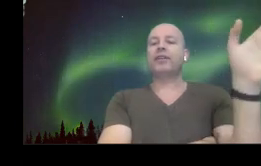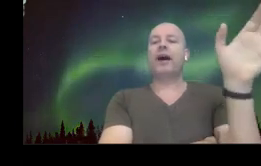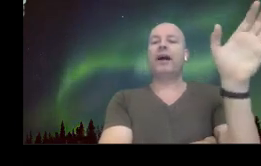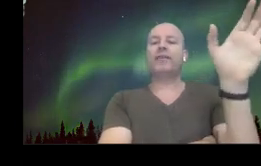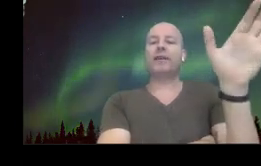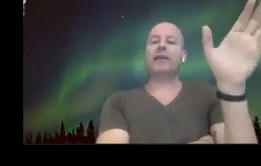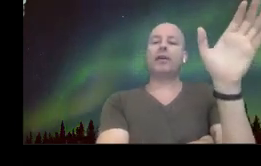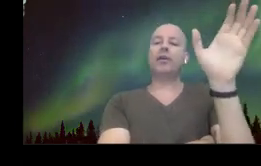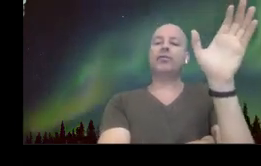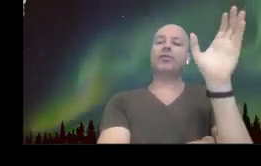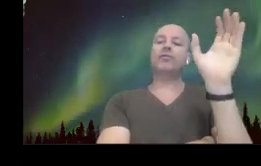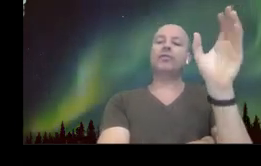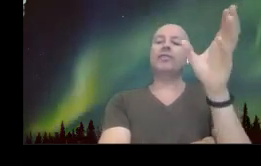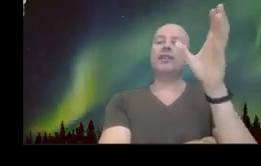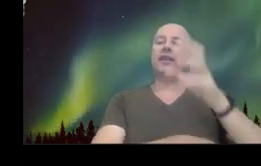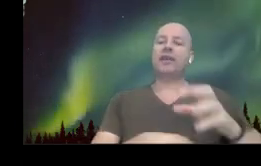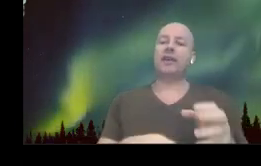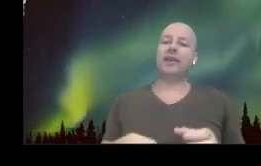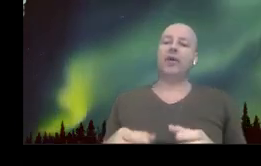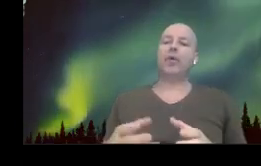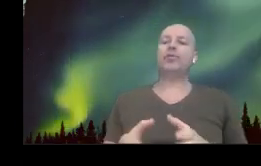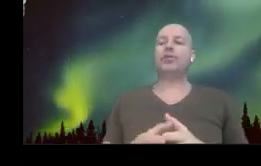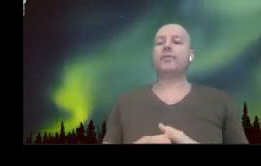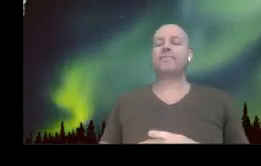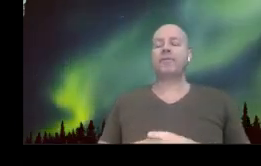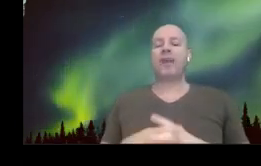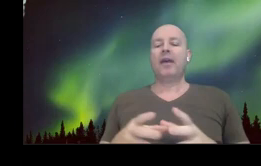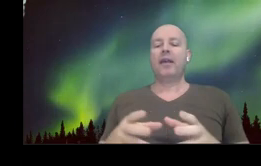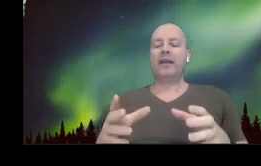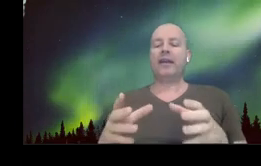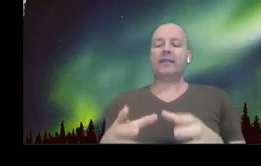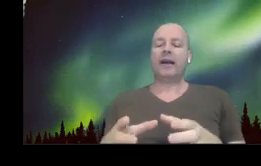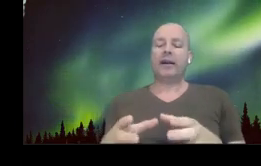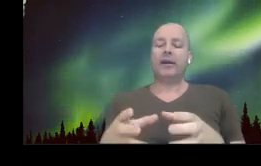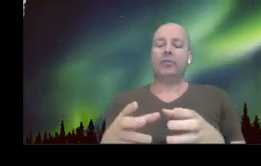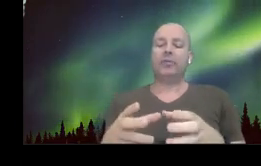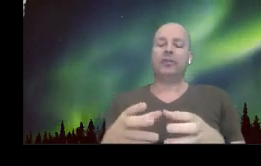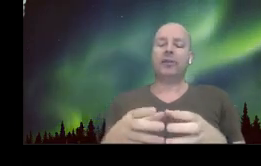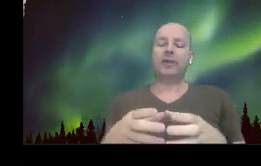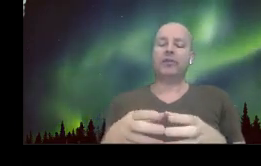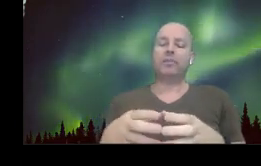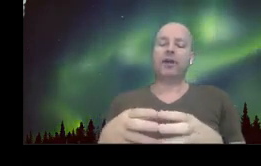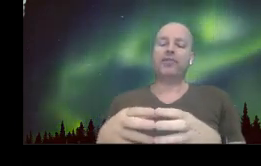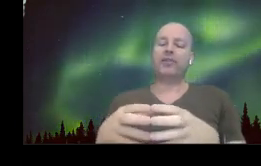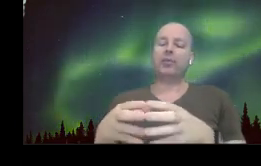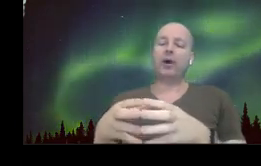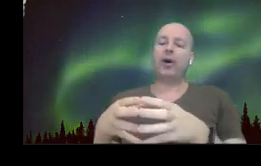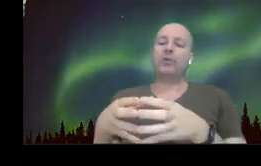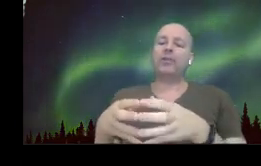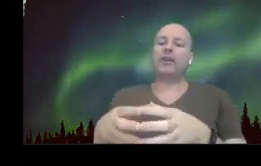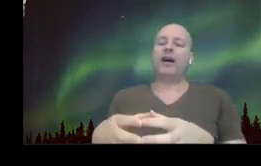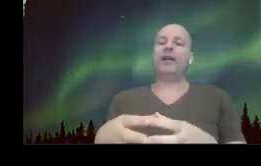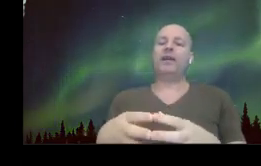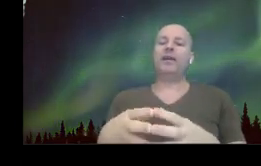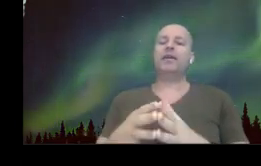mil hectares, aquele negócio, vocês têm que hoje decretar um determinado